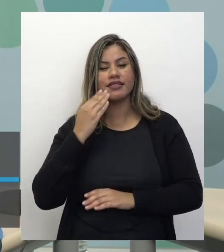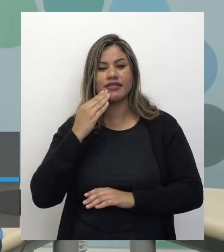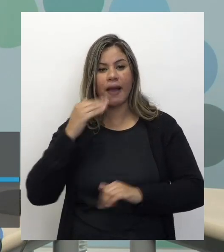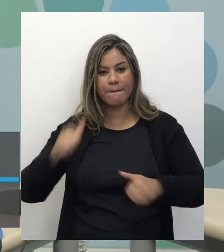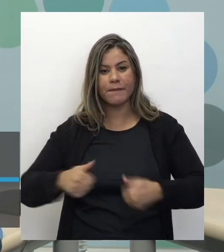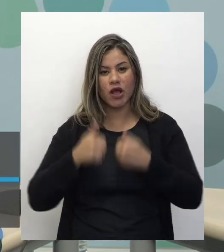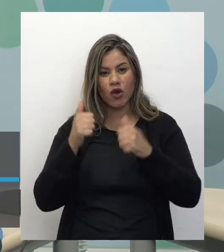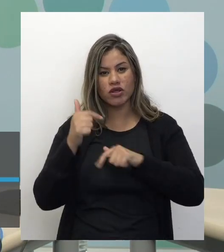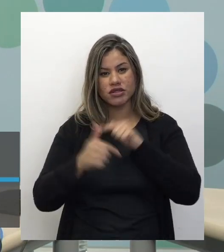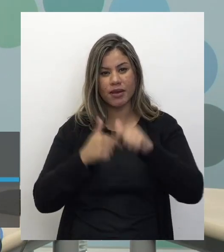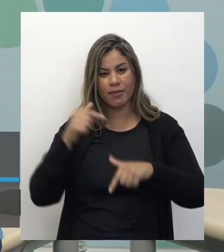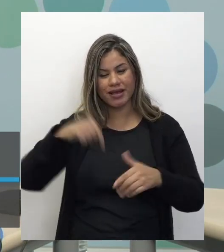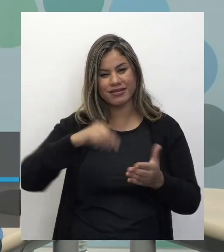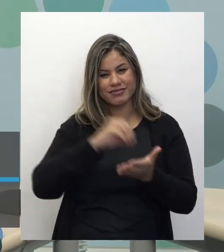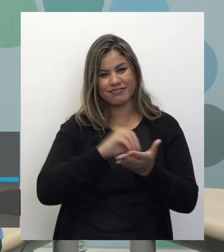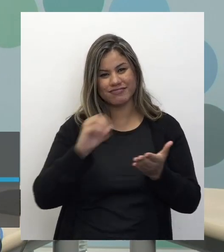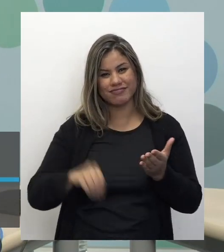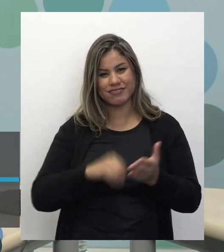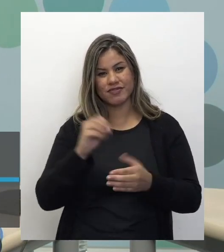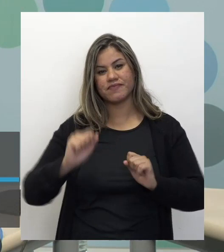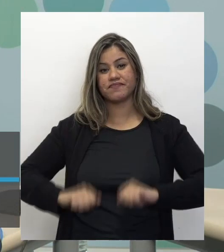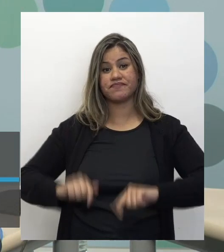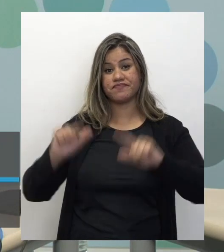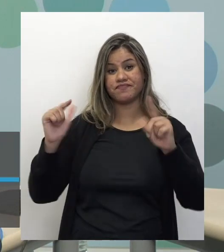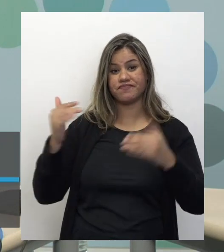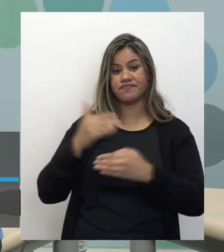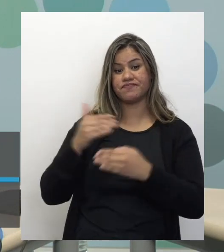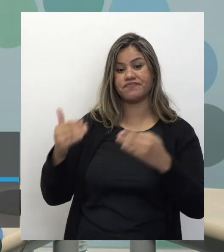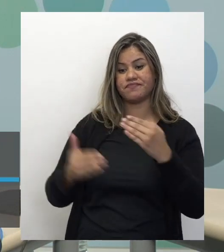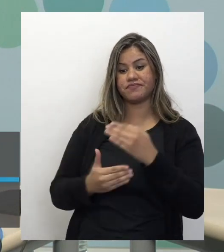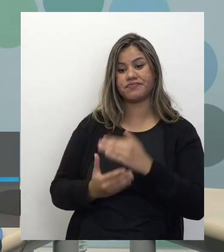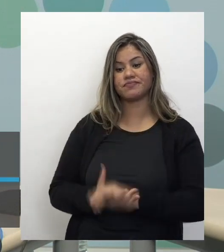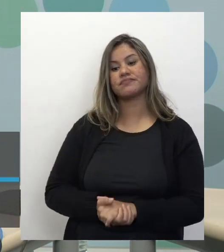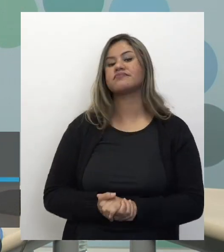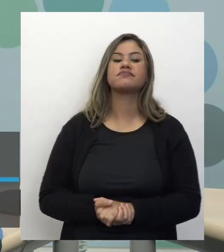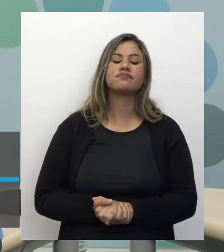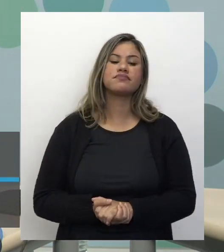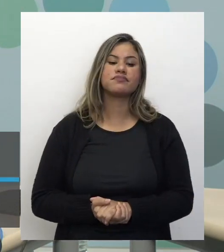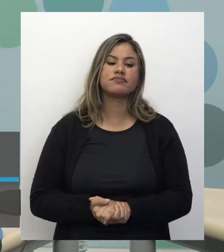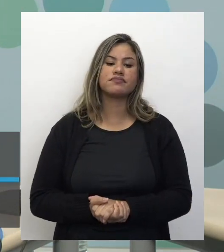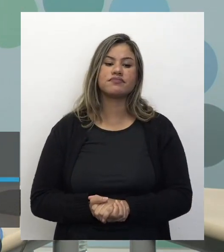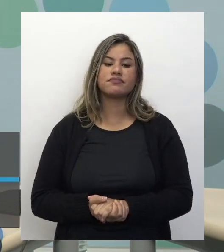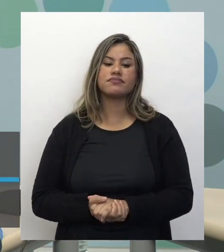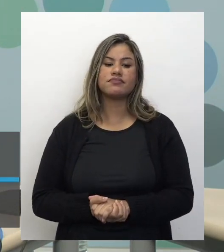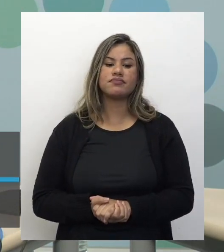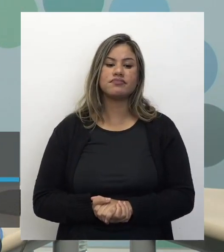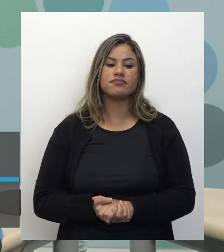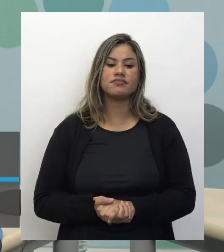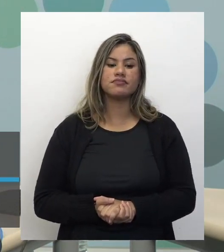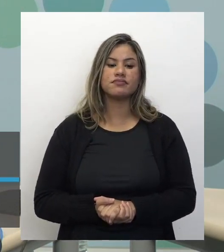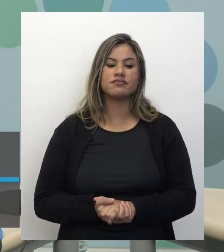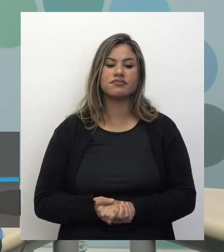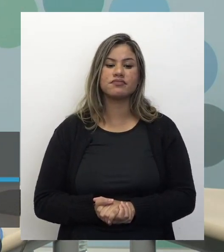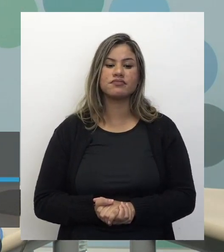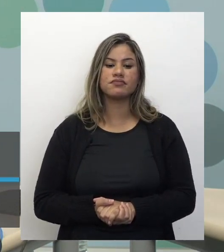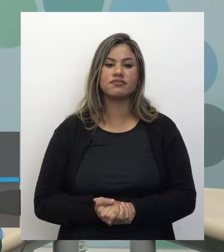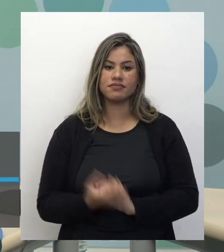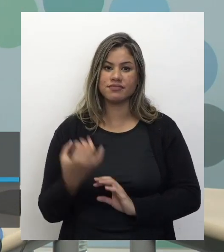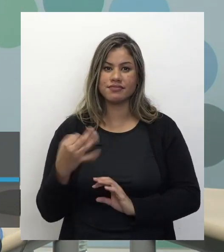nosso trabalho aqui no Centro de Mídias. Então, vai aparecer na tela para vocês agora a tela, né, com QR Code,